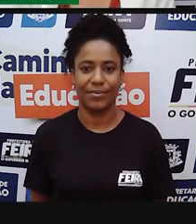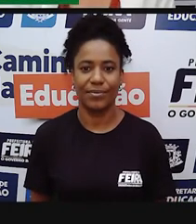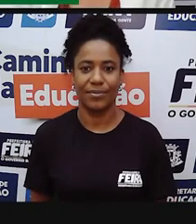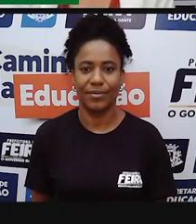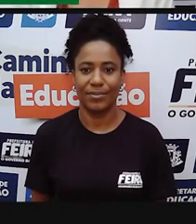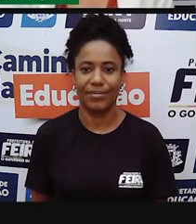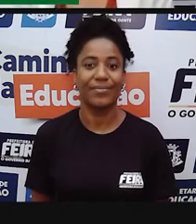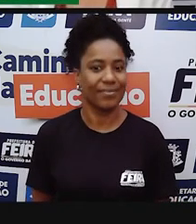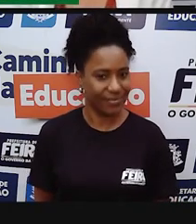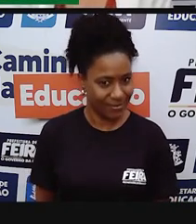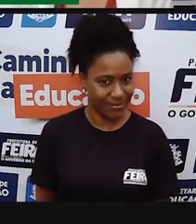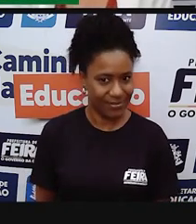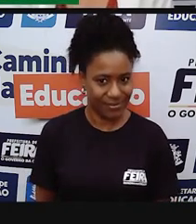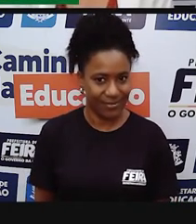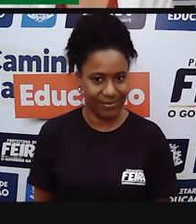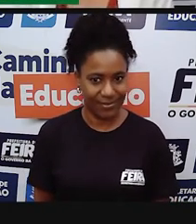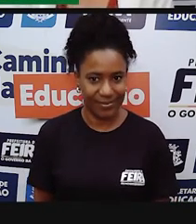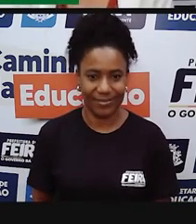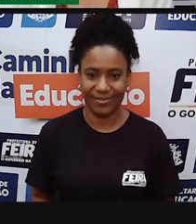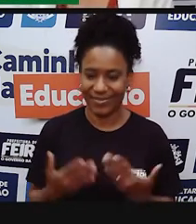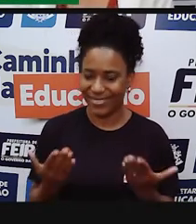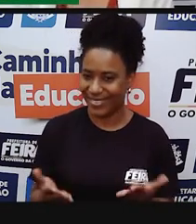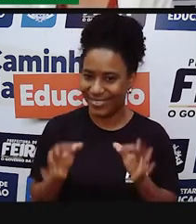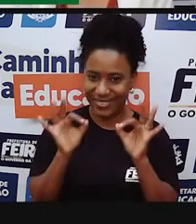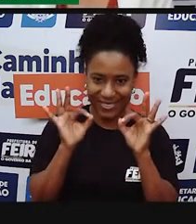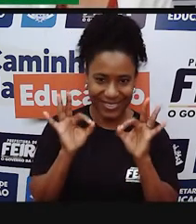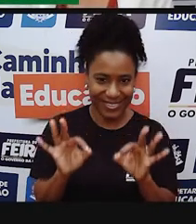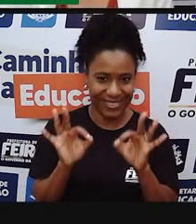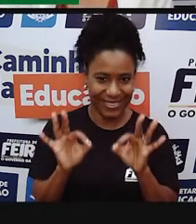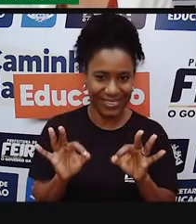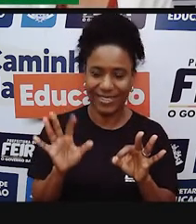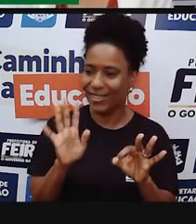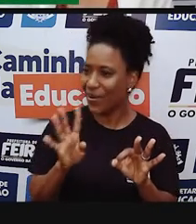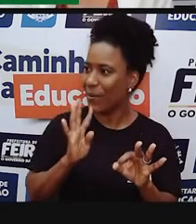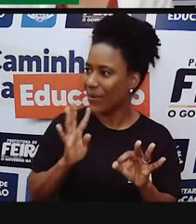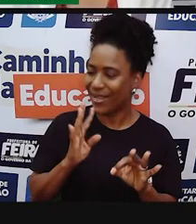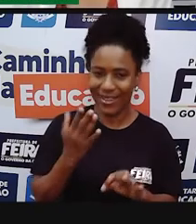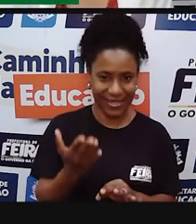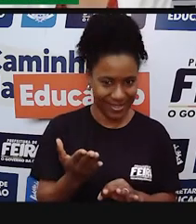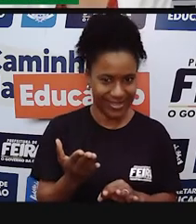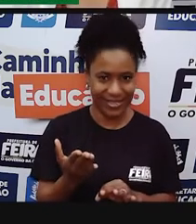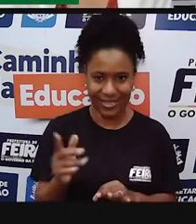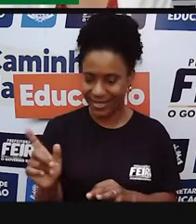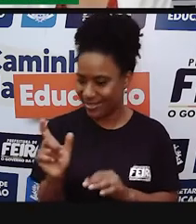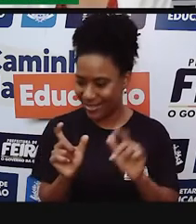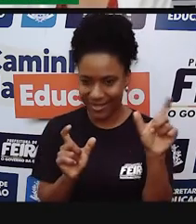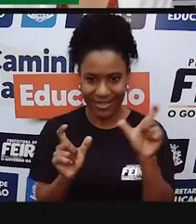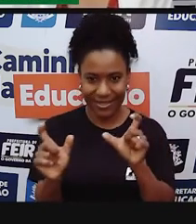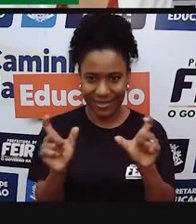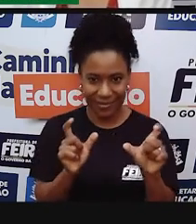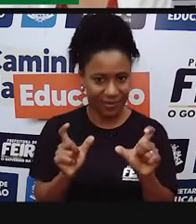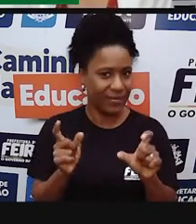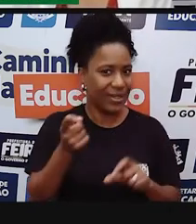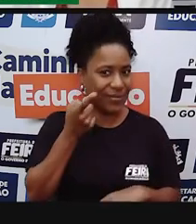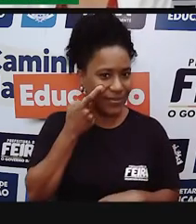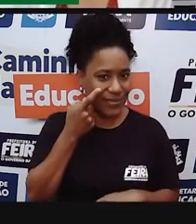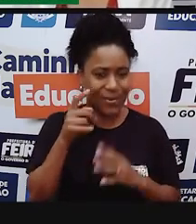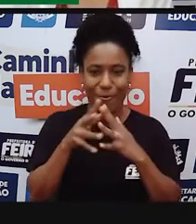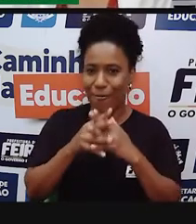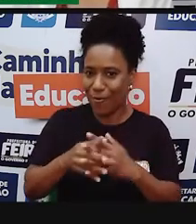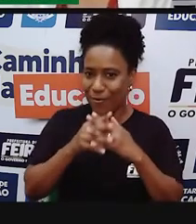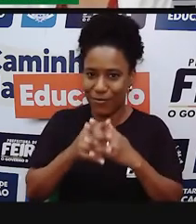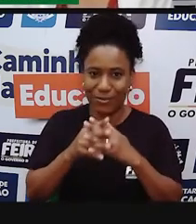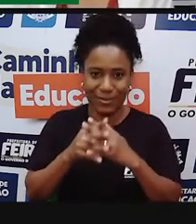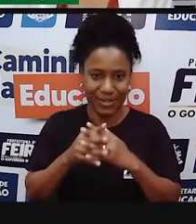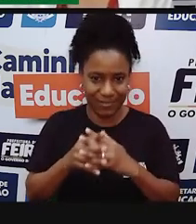e com certeza você já confundiu essas palavras anteriormente na verdade Pois vamos acabar com isso agora vou acabar com essa confusão